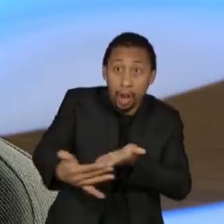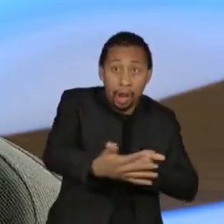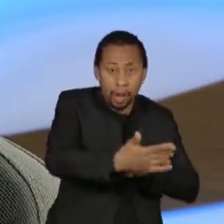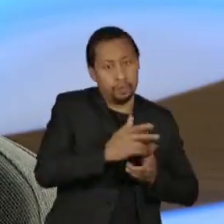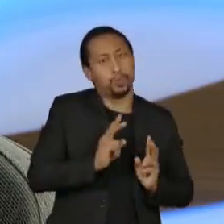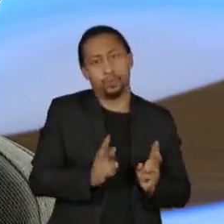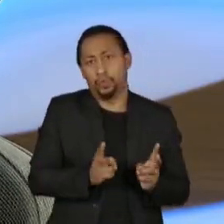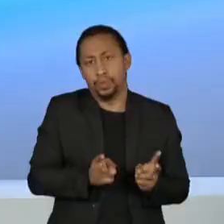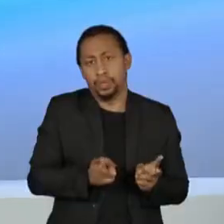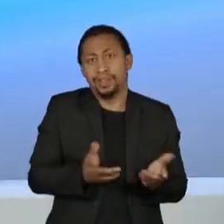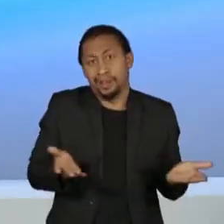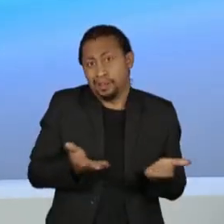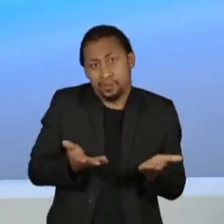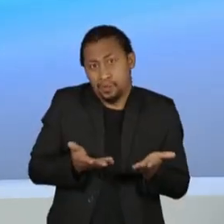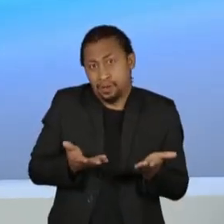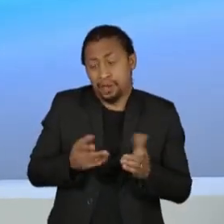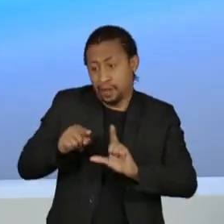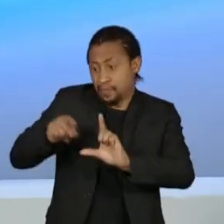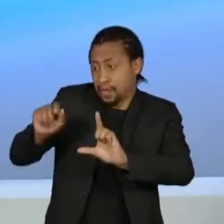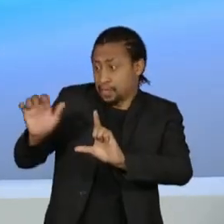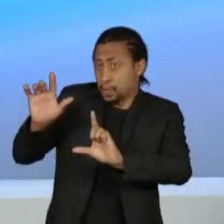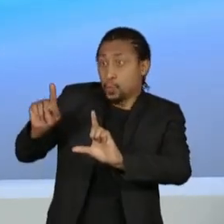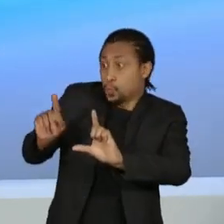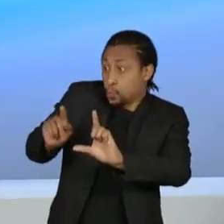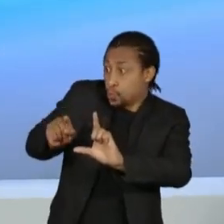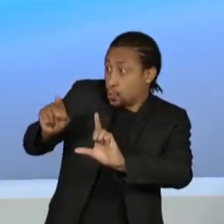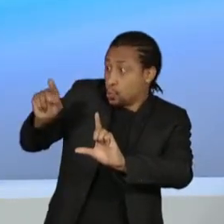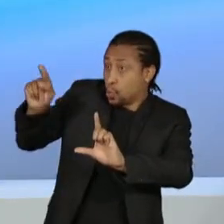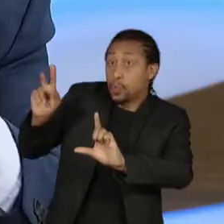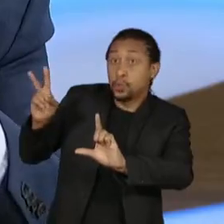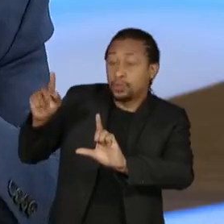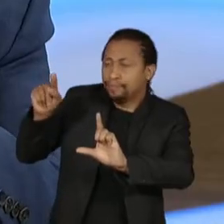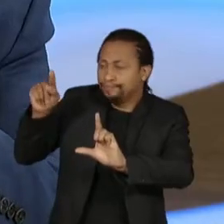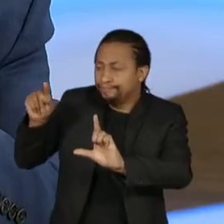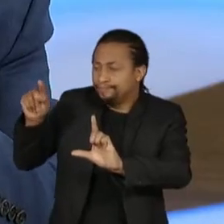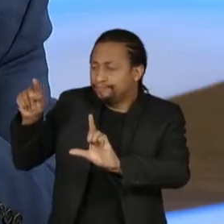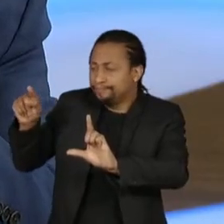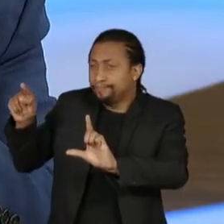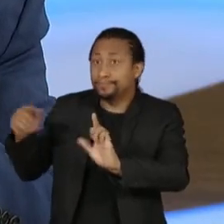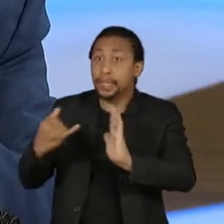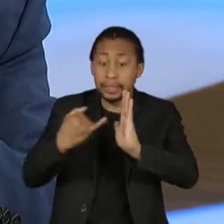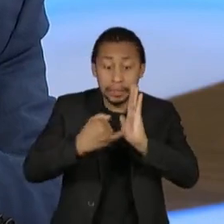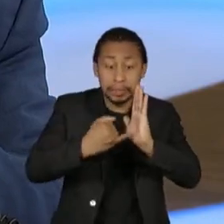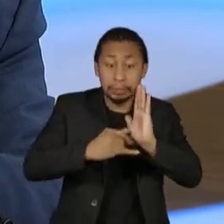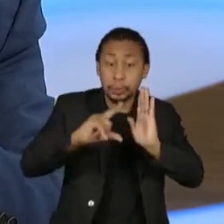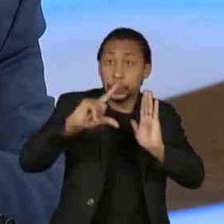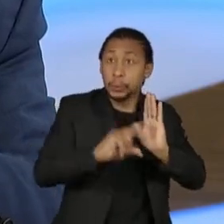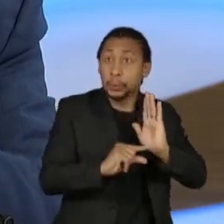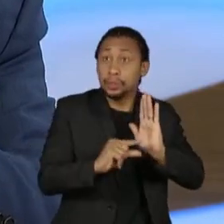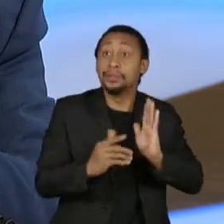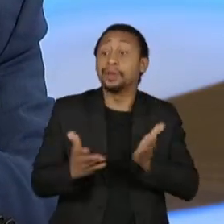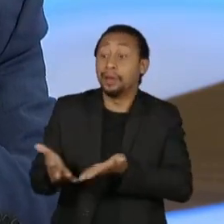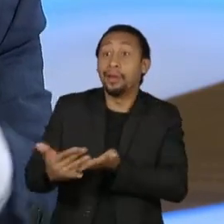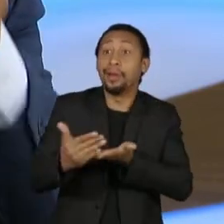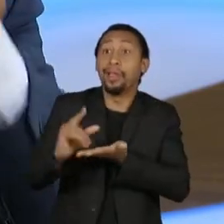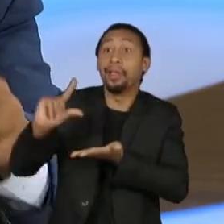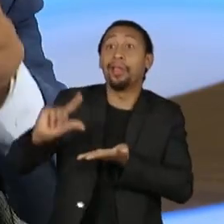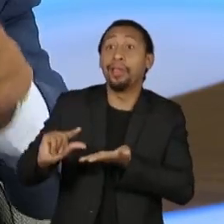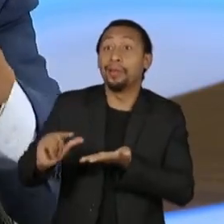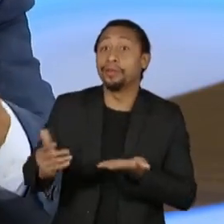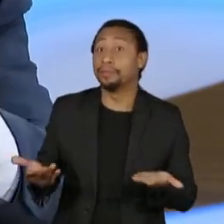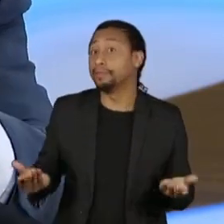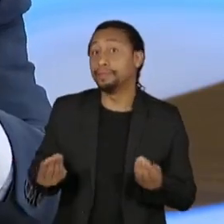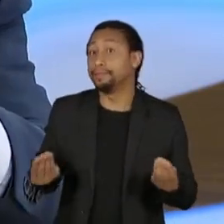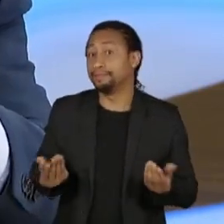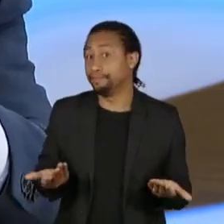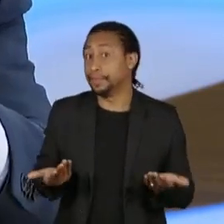a inflação foi cedendo de forma artificial, o governo fez muita coisa eleitoreira. O